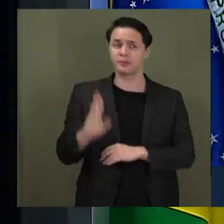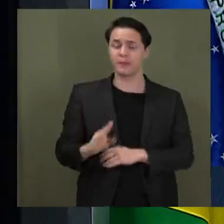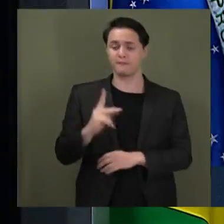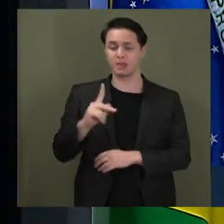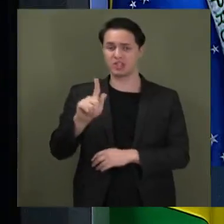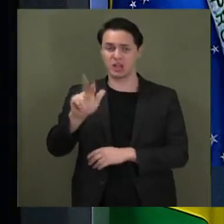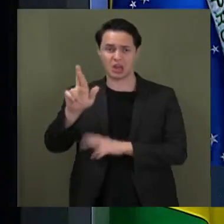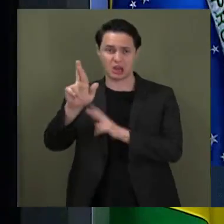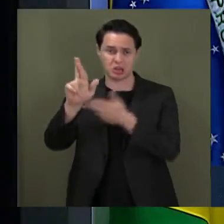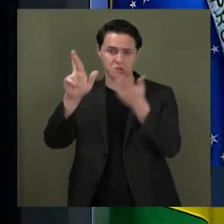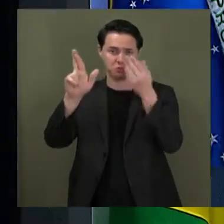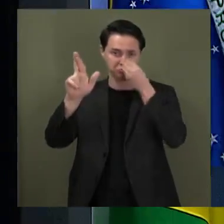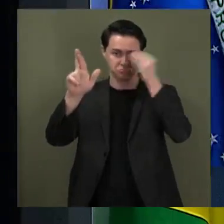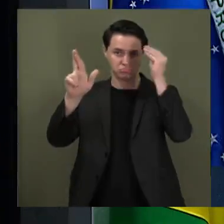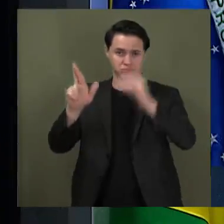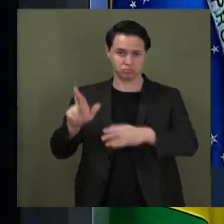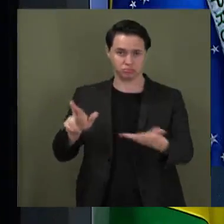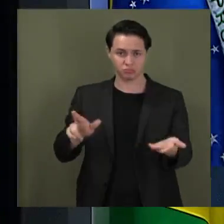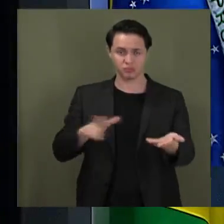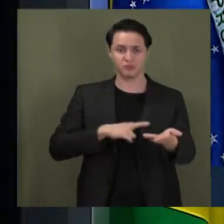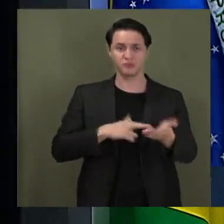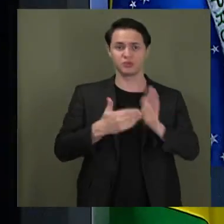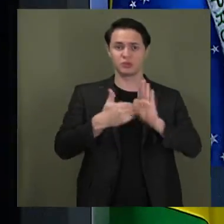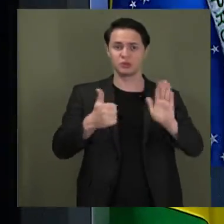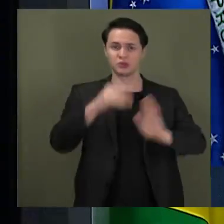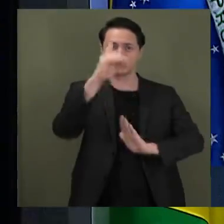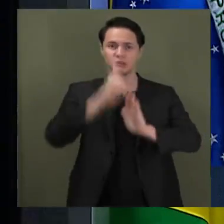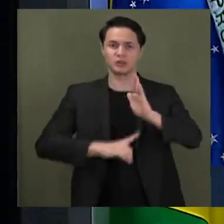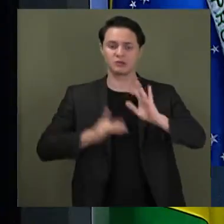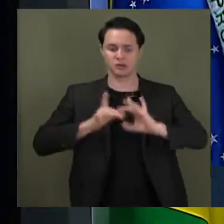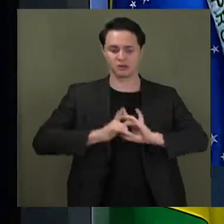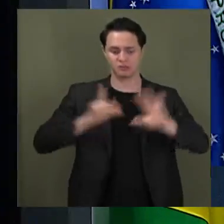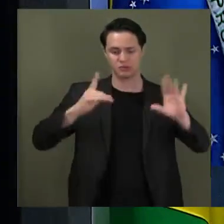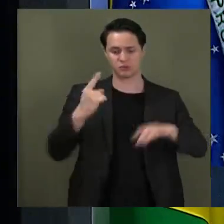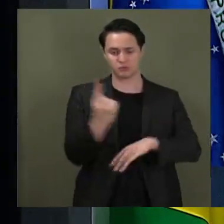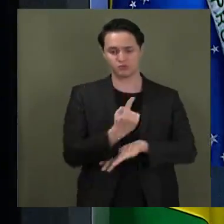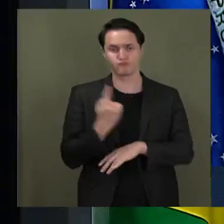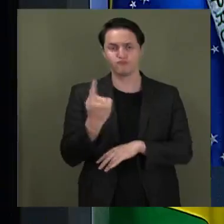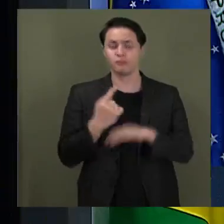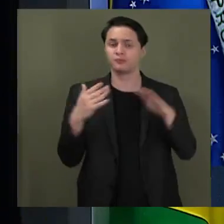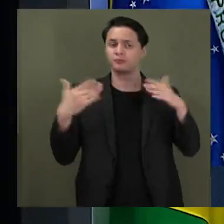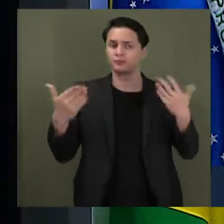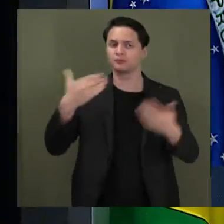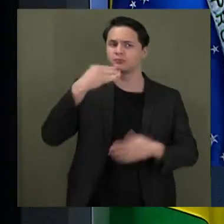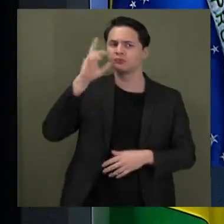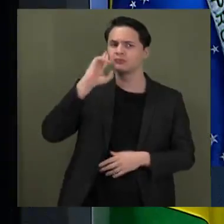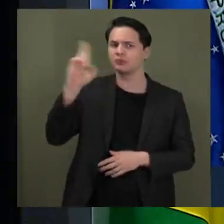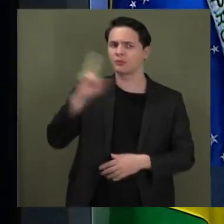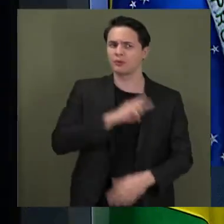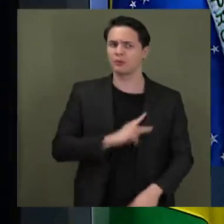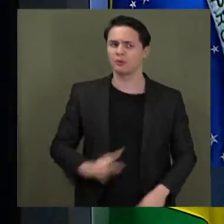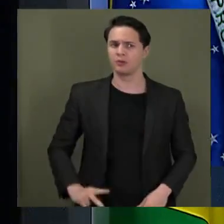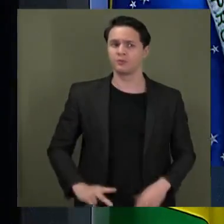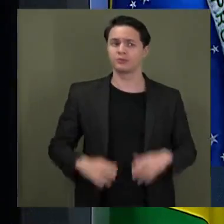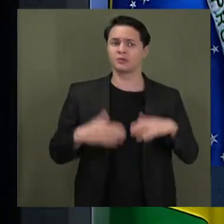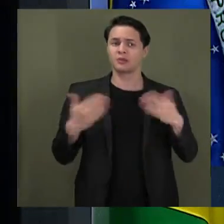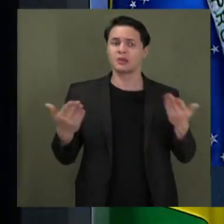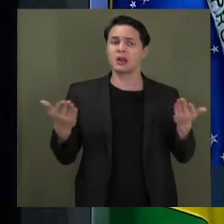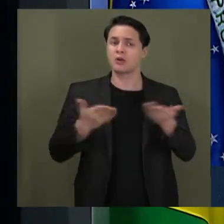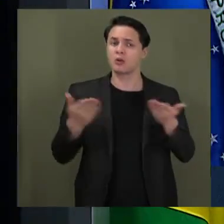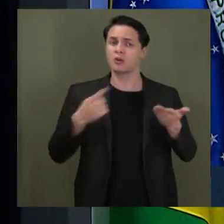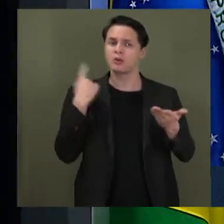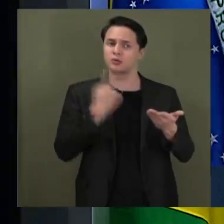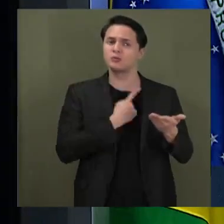República, aos direitos das liberdades individuais. Olha, senhor presidente, o desejo desse atual governo